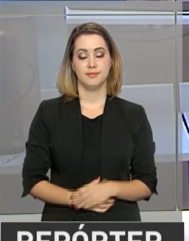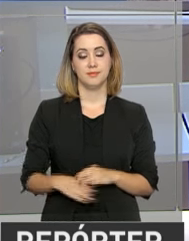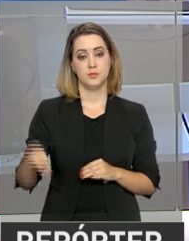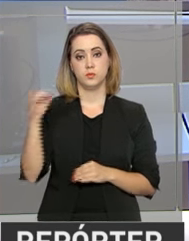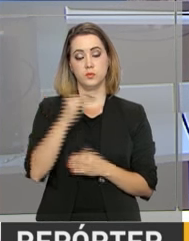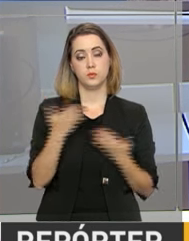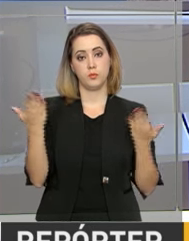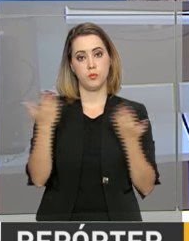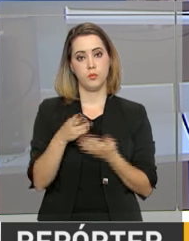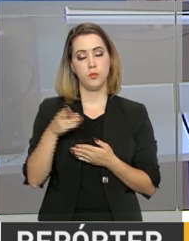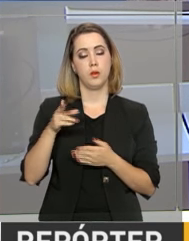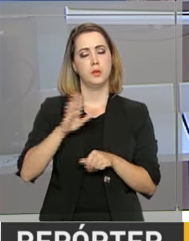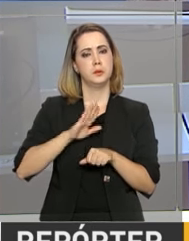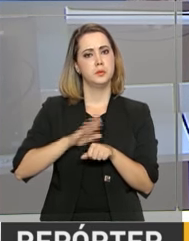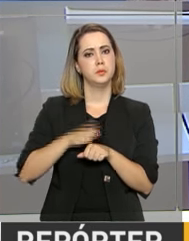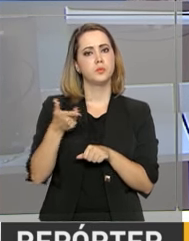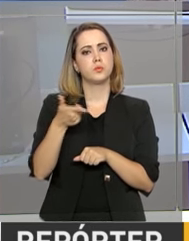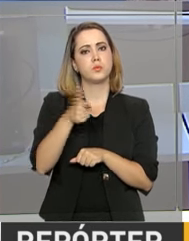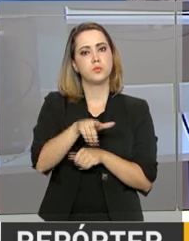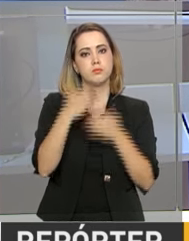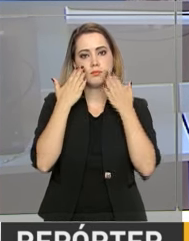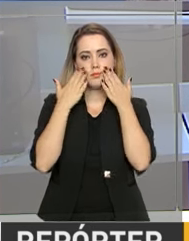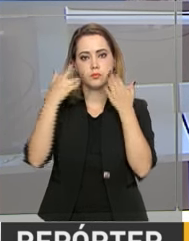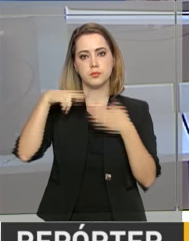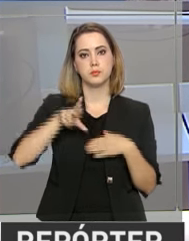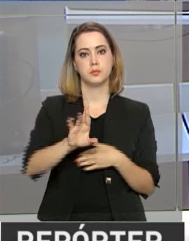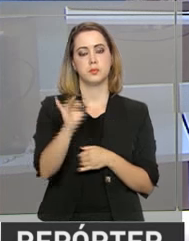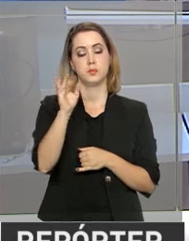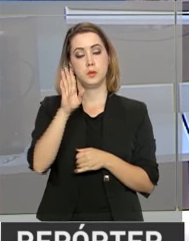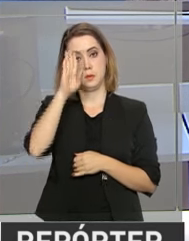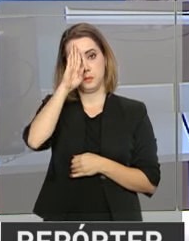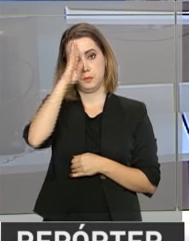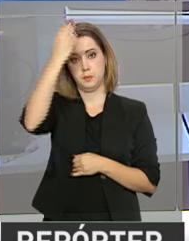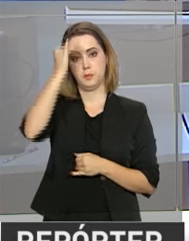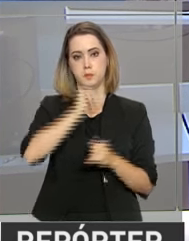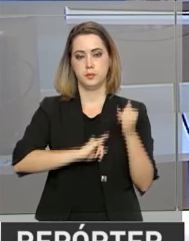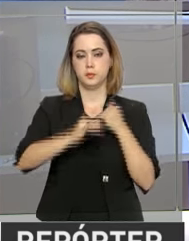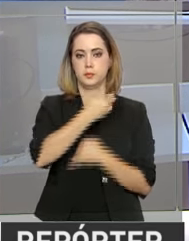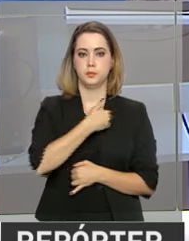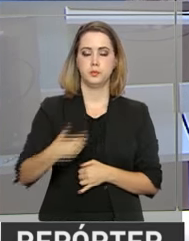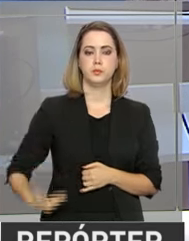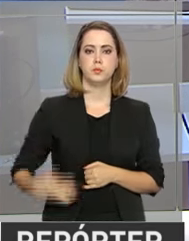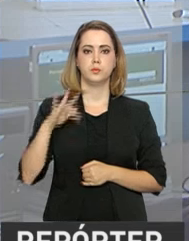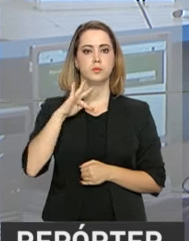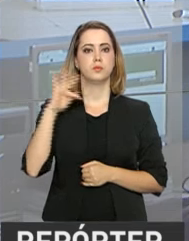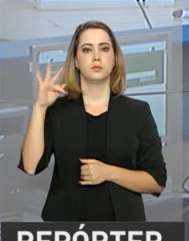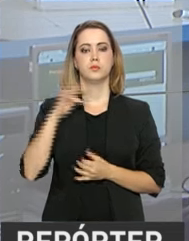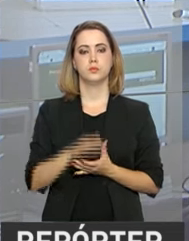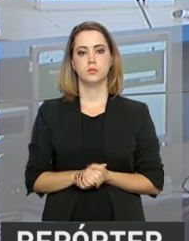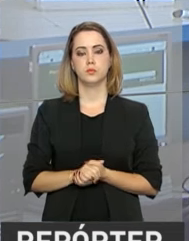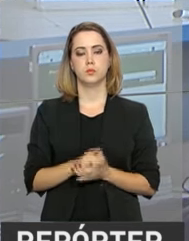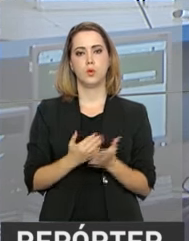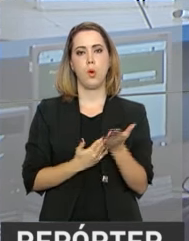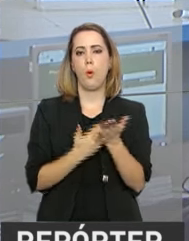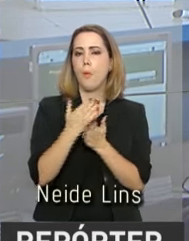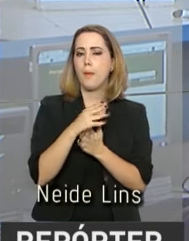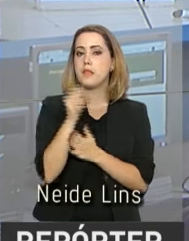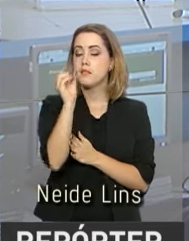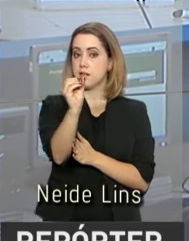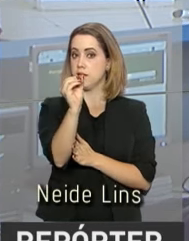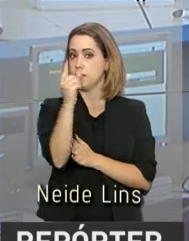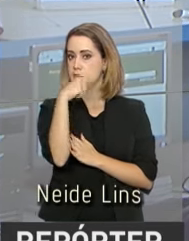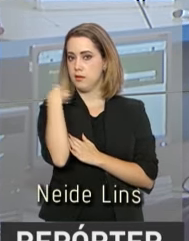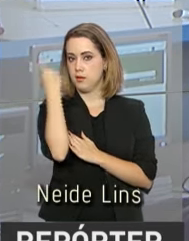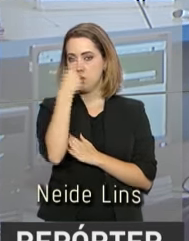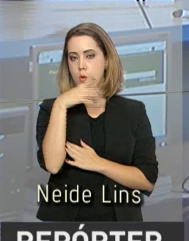Olá estamos de volta com mais uma edição do repórter NBR e as principais notícias do governo federal a partir das 0 hora